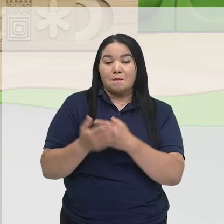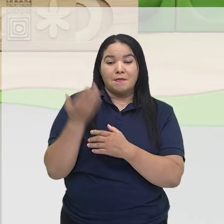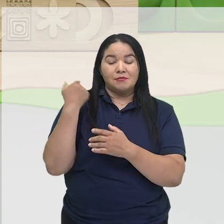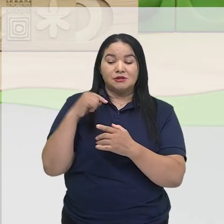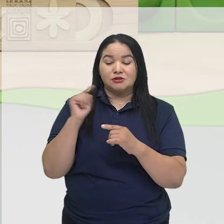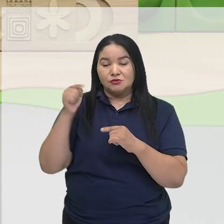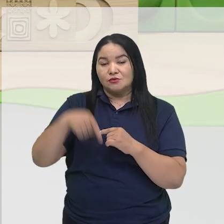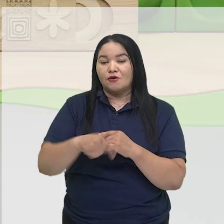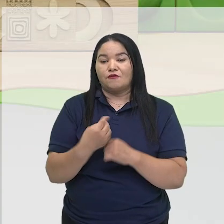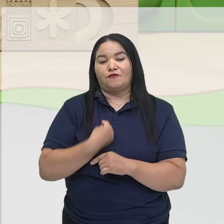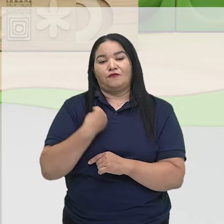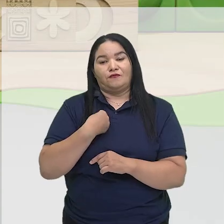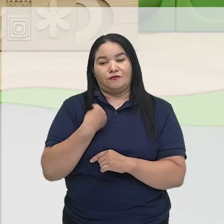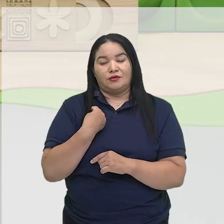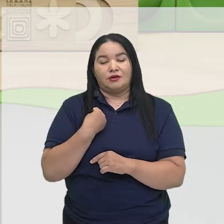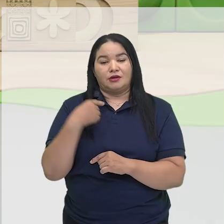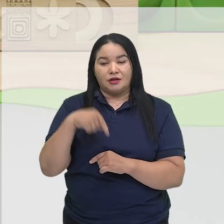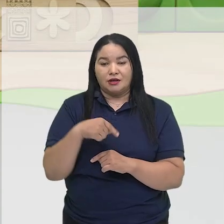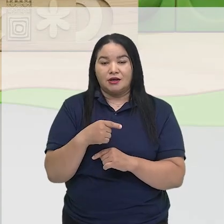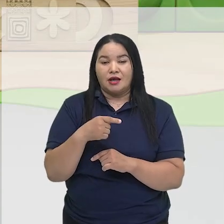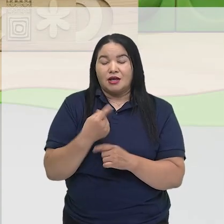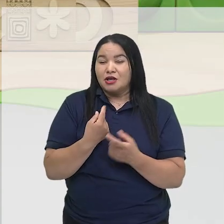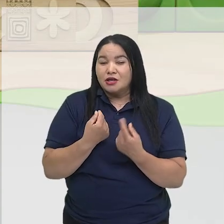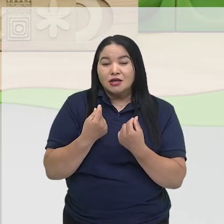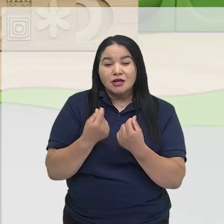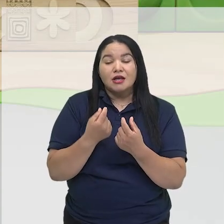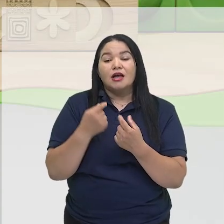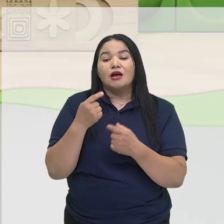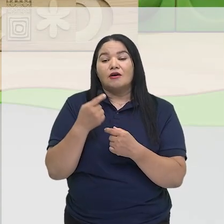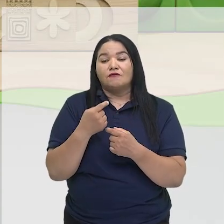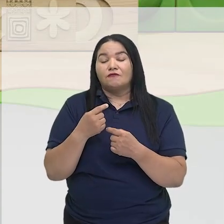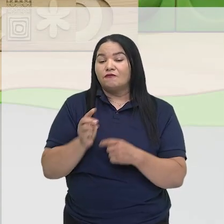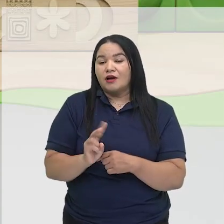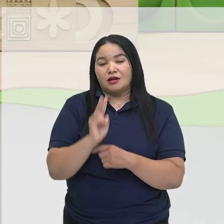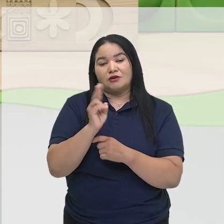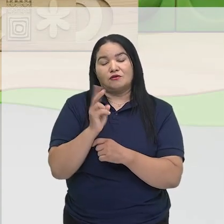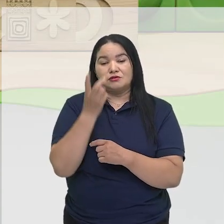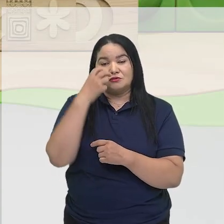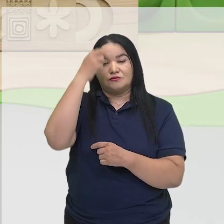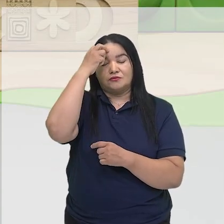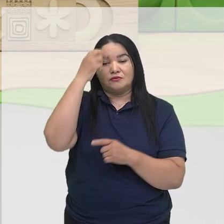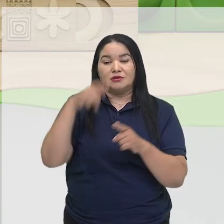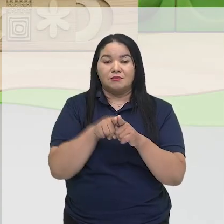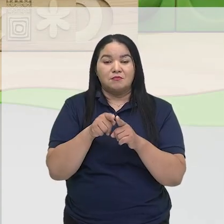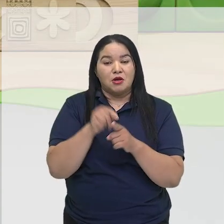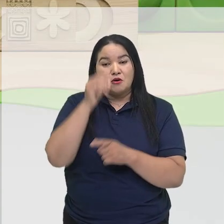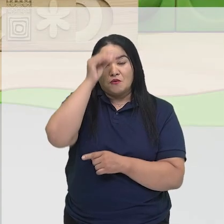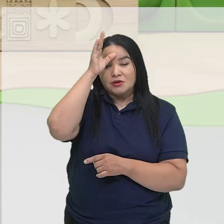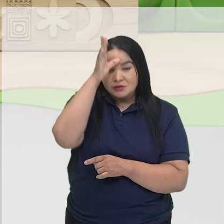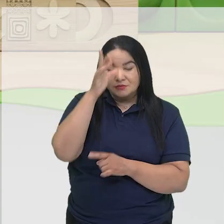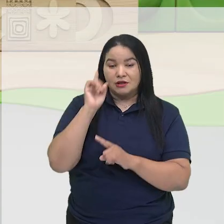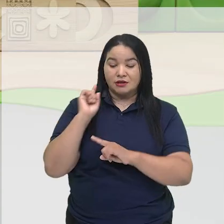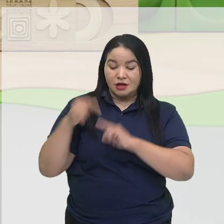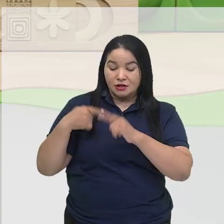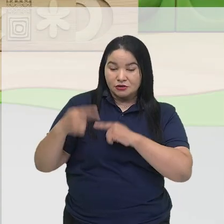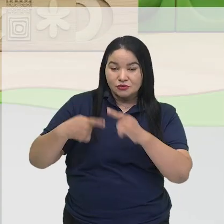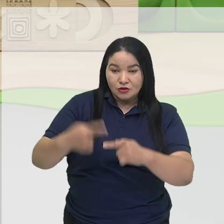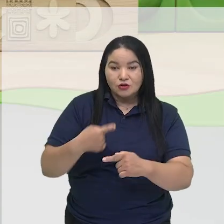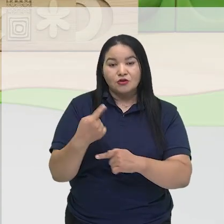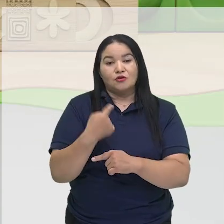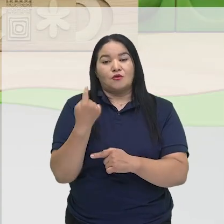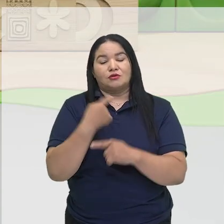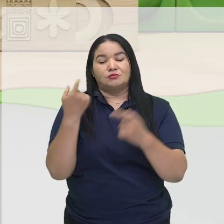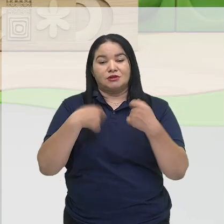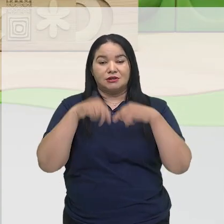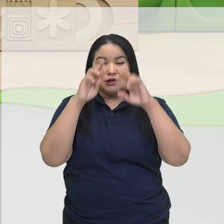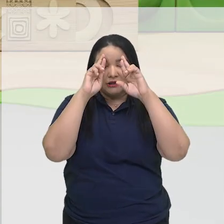dessa forma uma rica cultura e conhecimento tradicional que nós temos que respeitar, que nós